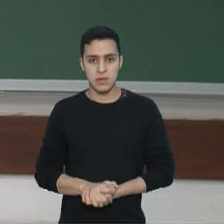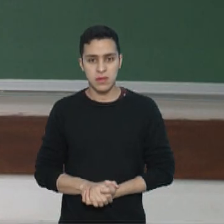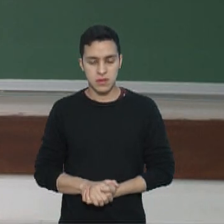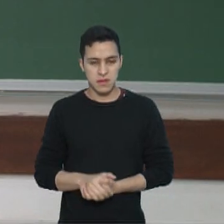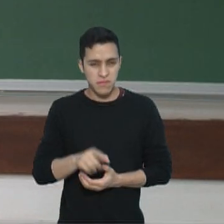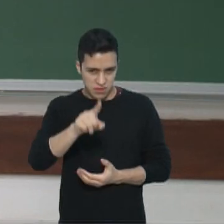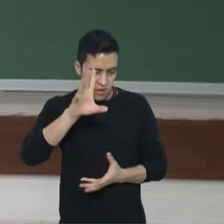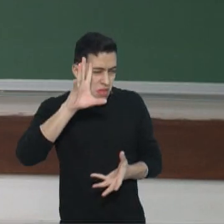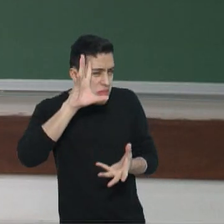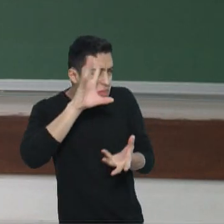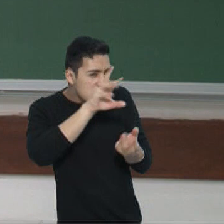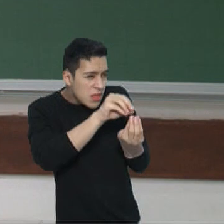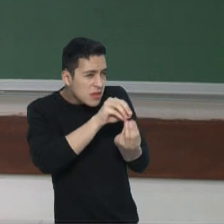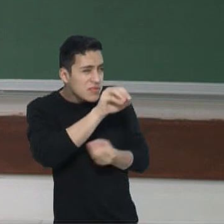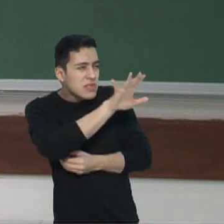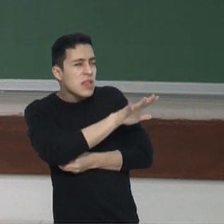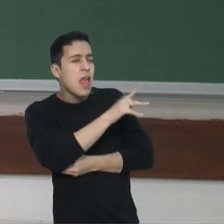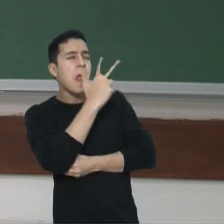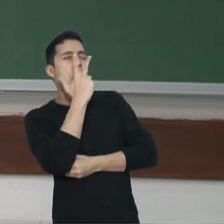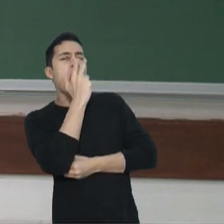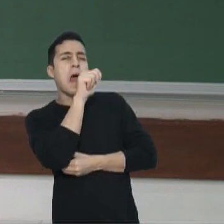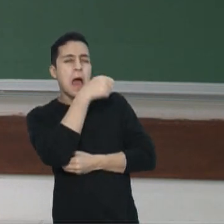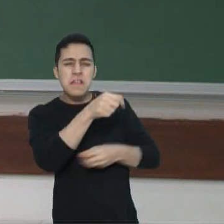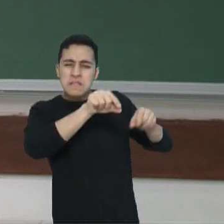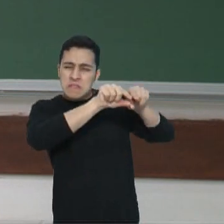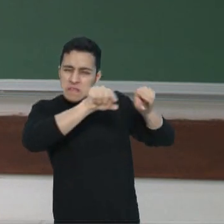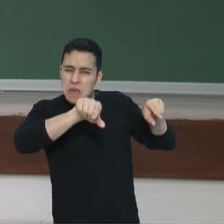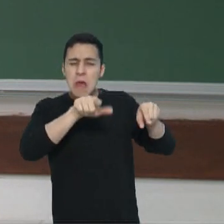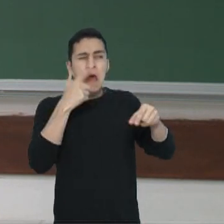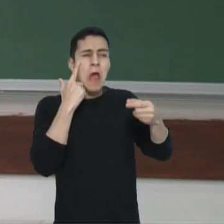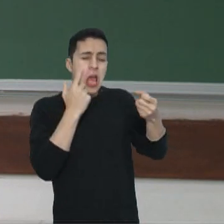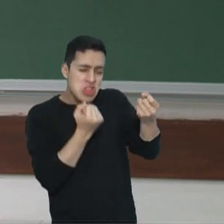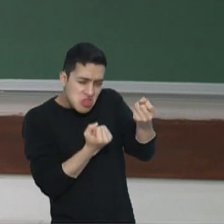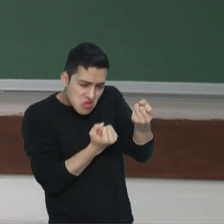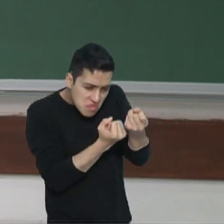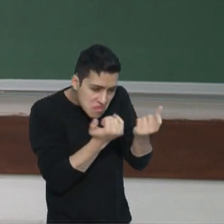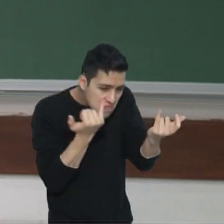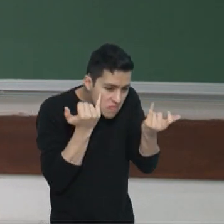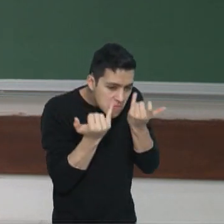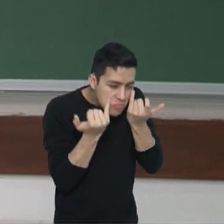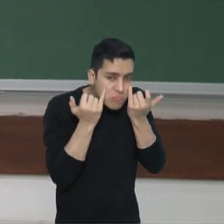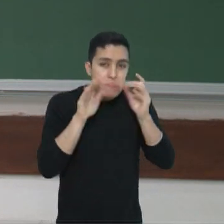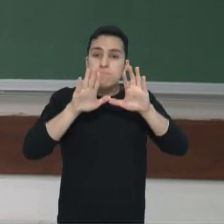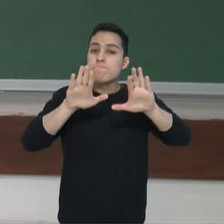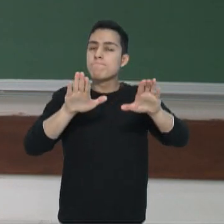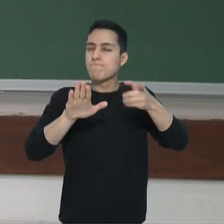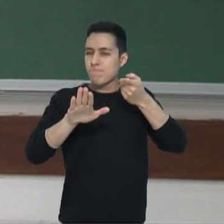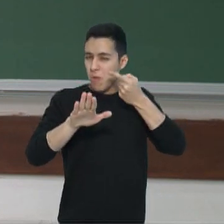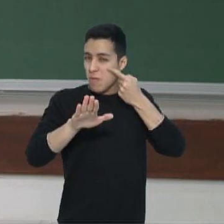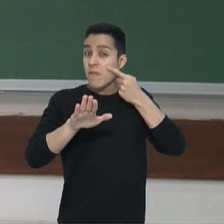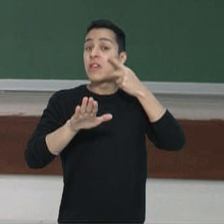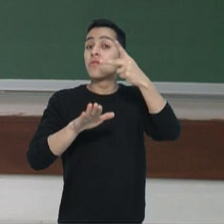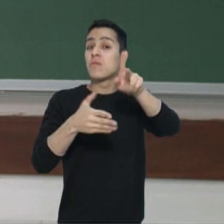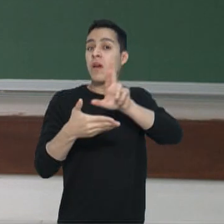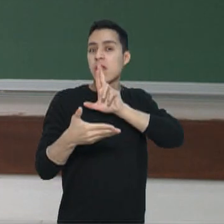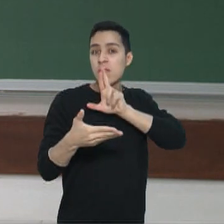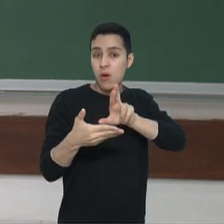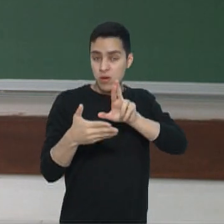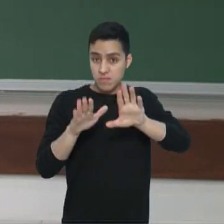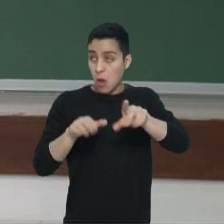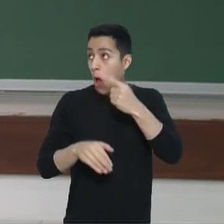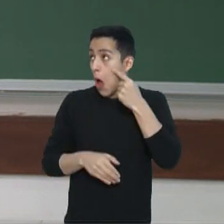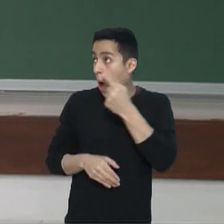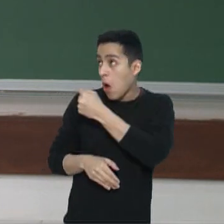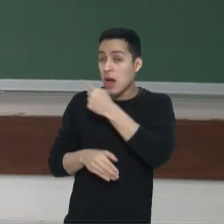Inferiu, deduziu o sentido dessa expressão, suporte de informação? Então, confira a sua resposta. Lembrando, se tiver a mesma